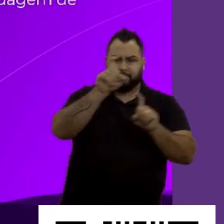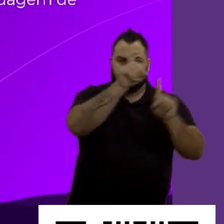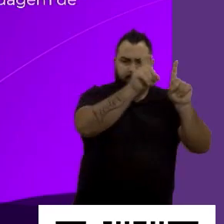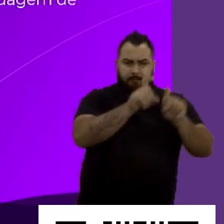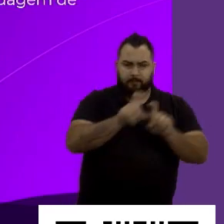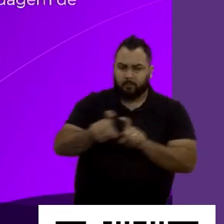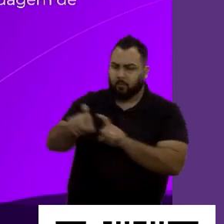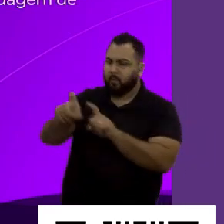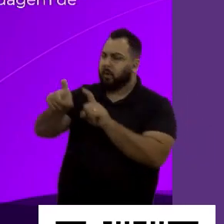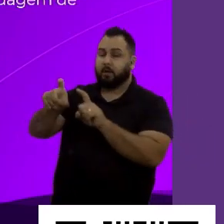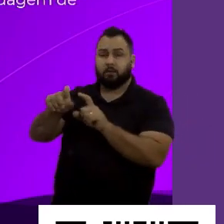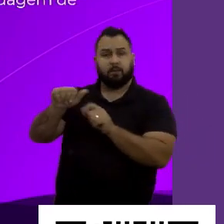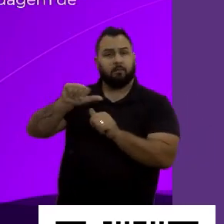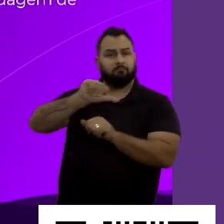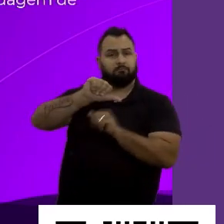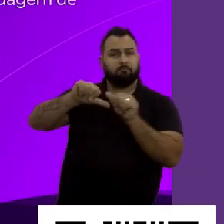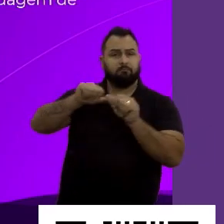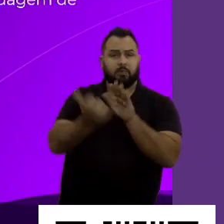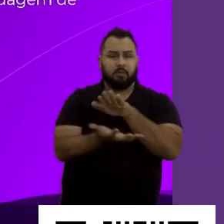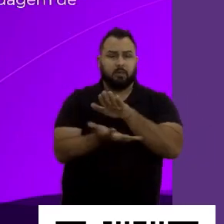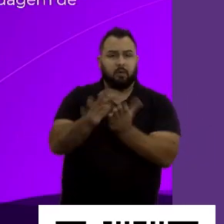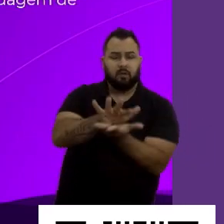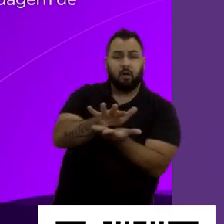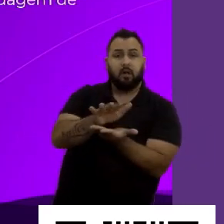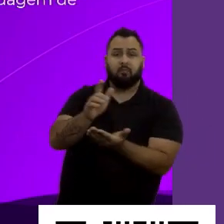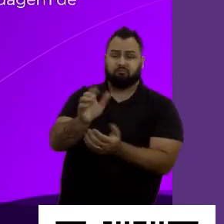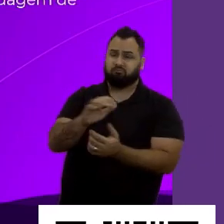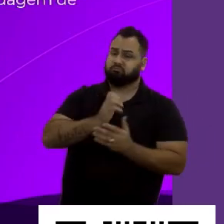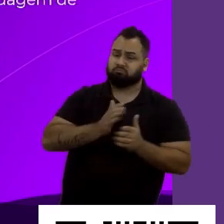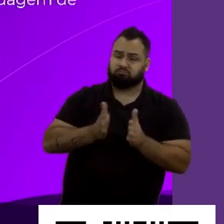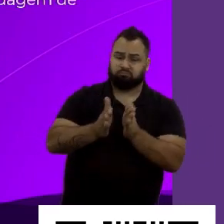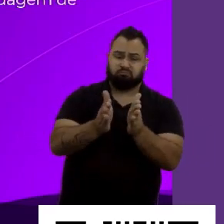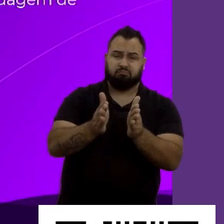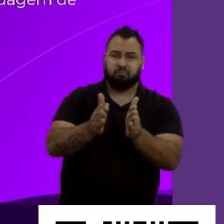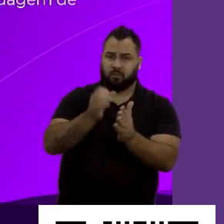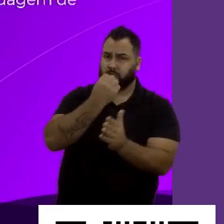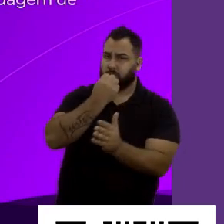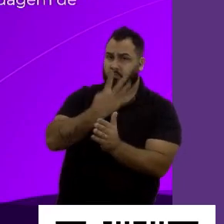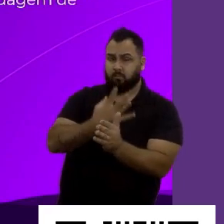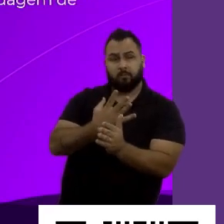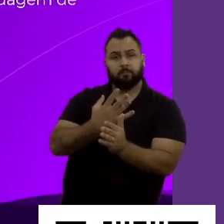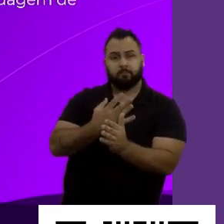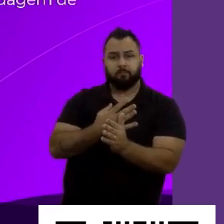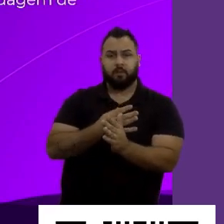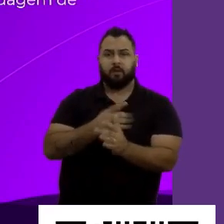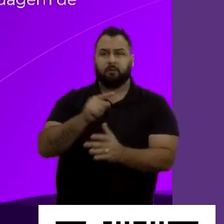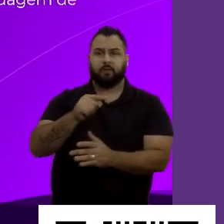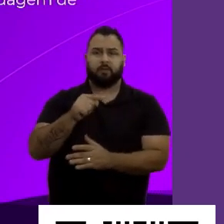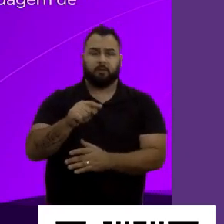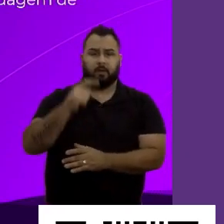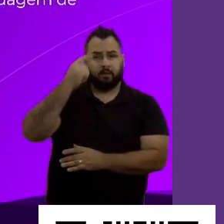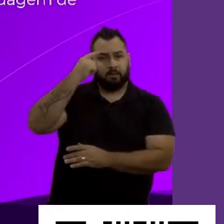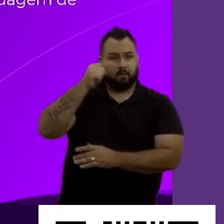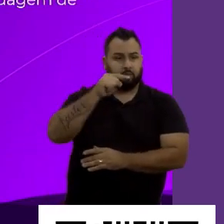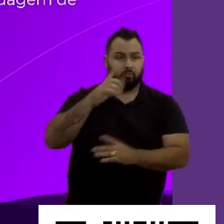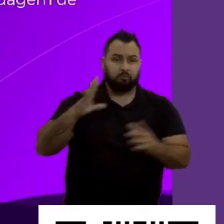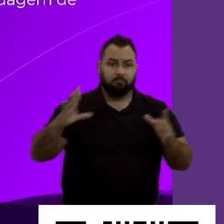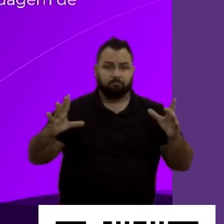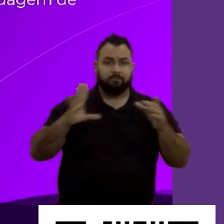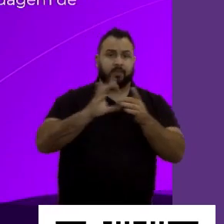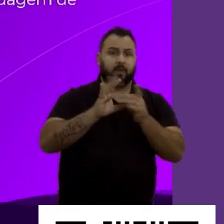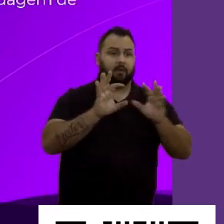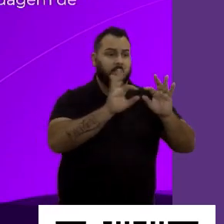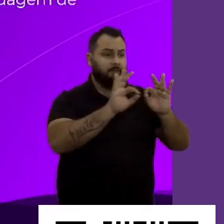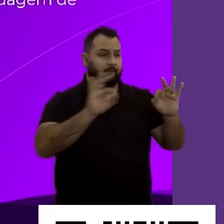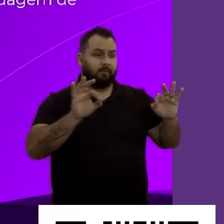isso é um caminho muito bom é por isso que eu também defendo e fiz essa essa analogia com a fala do fundador do